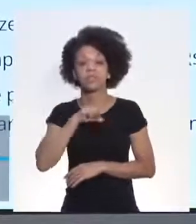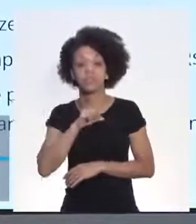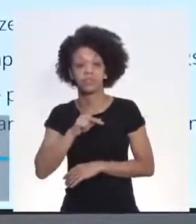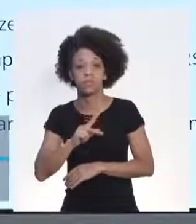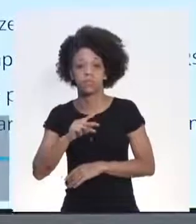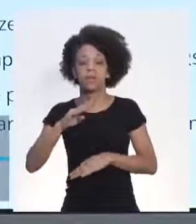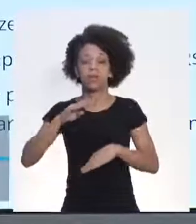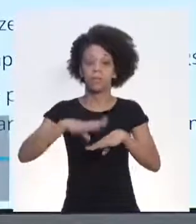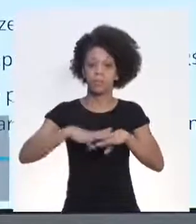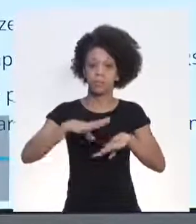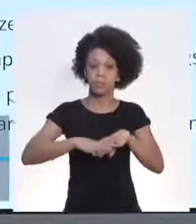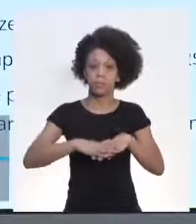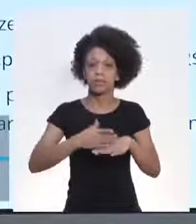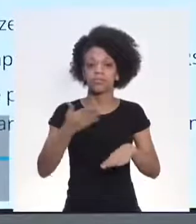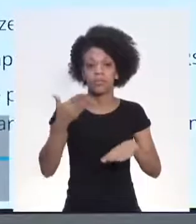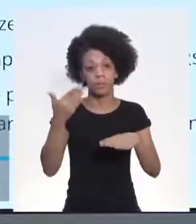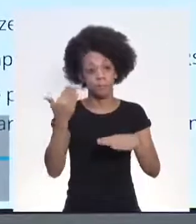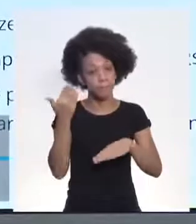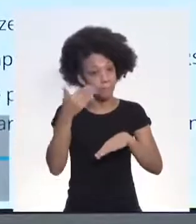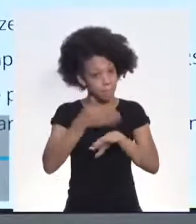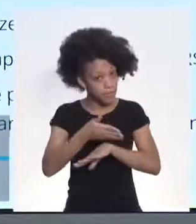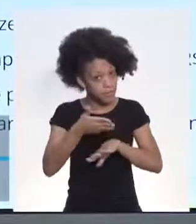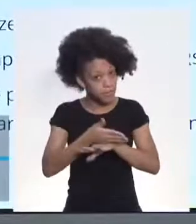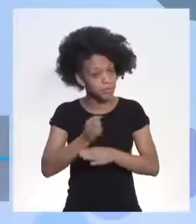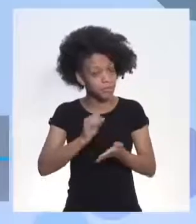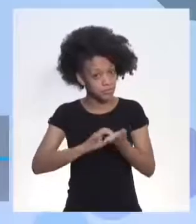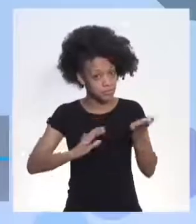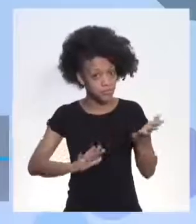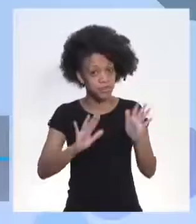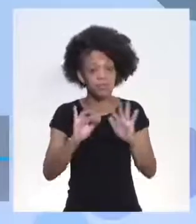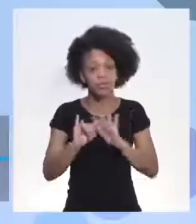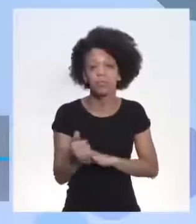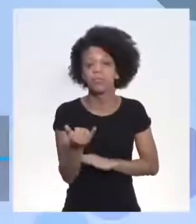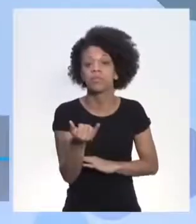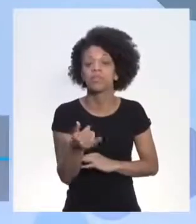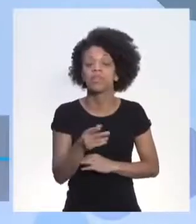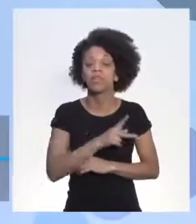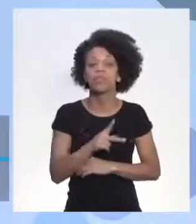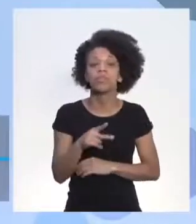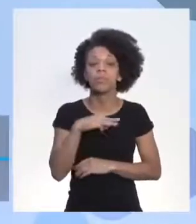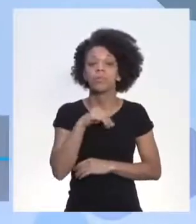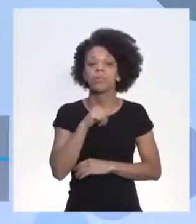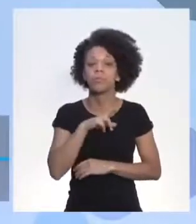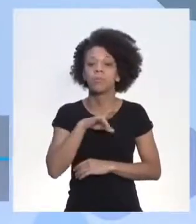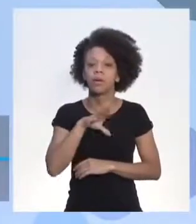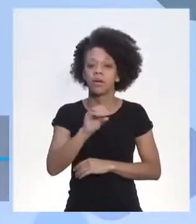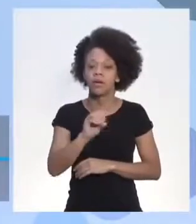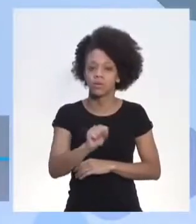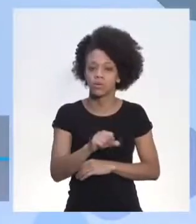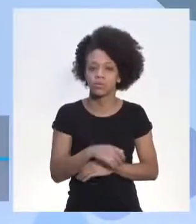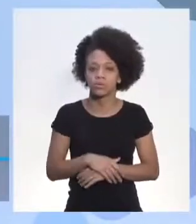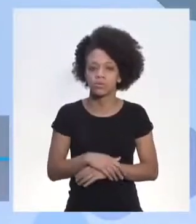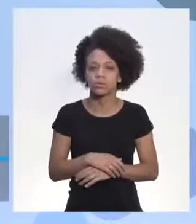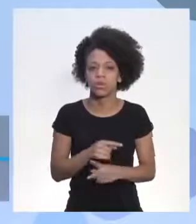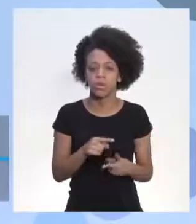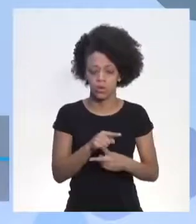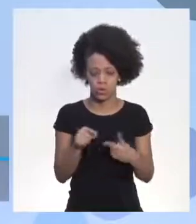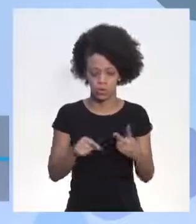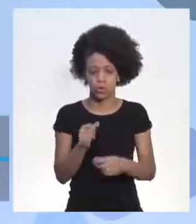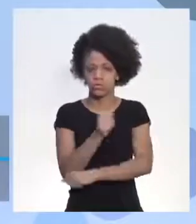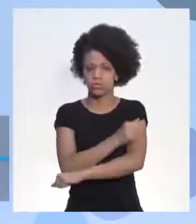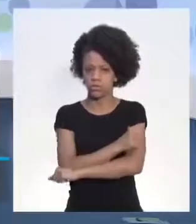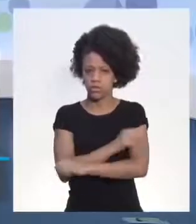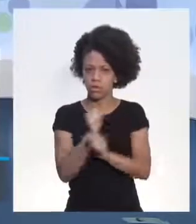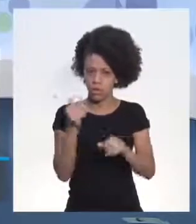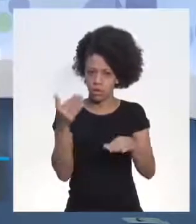Instagram e você participa dessa atividade, né, Osmar? É verdade, Jonas. Aproveitando sua fala, o professor Marcos, ele pergunta assim, se com 2 alunos da turma ele